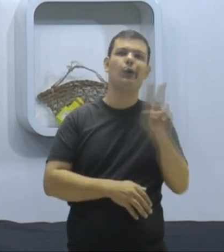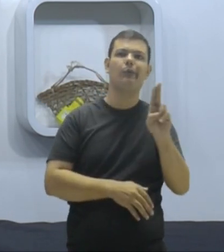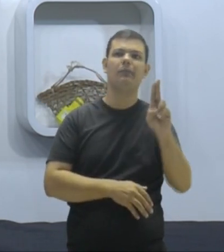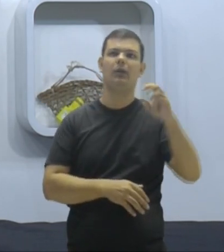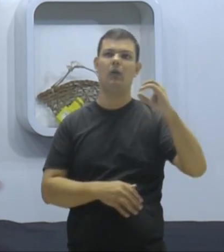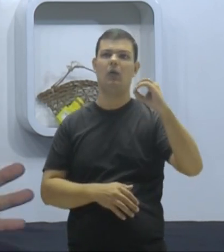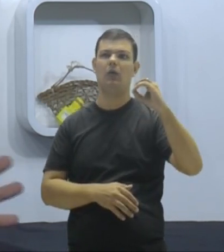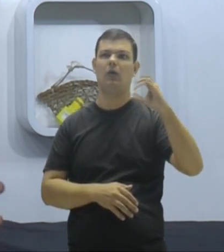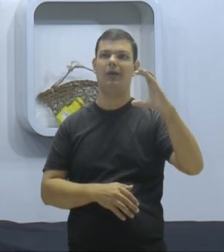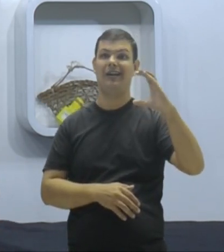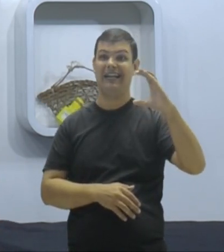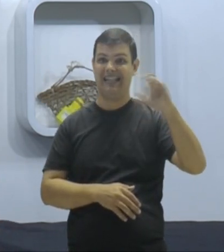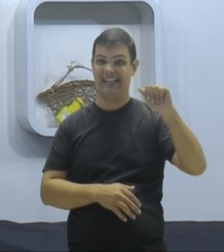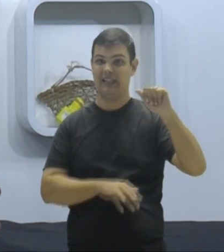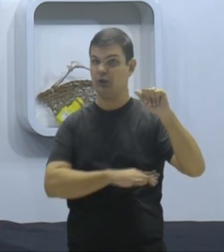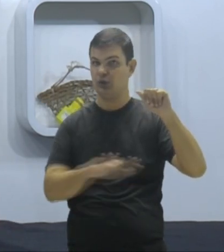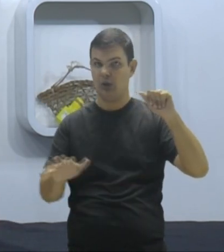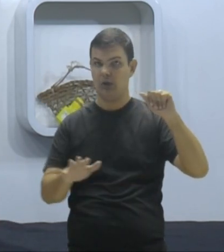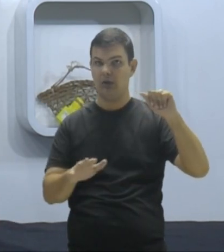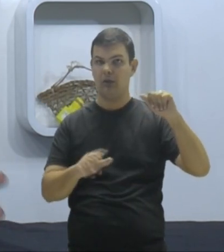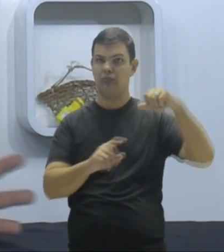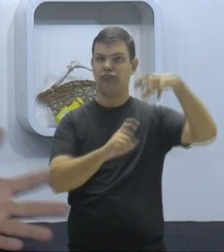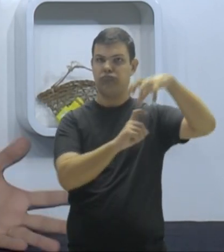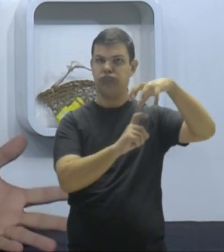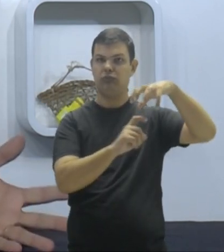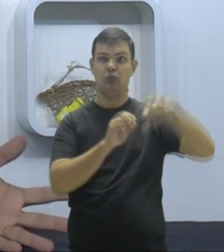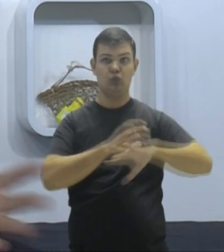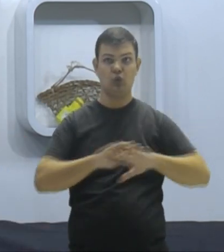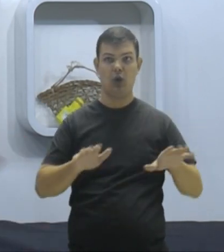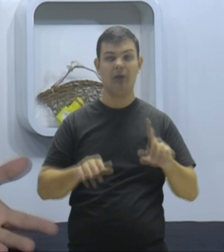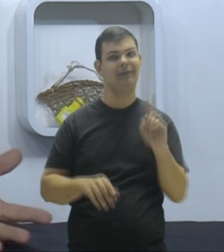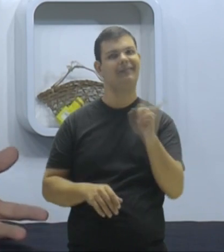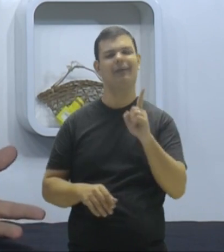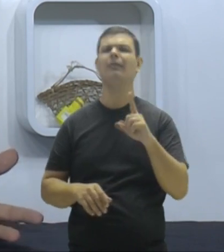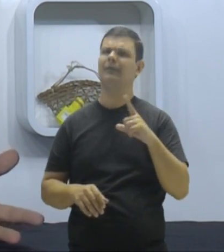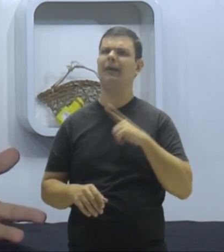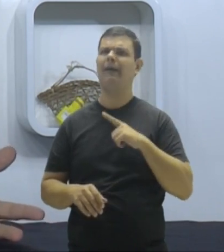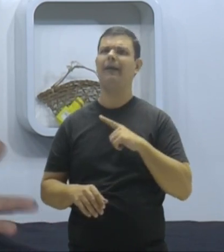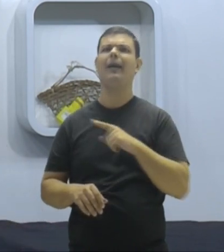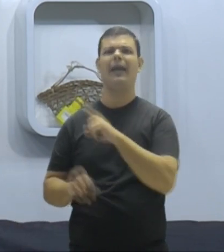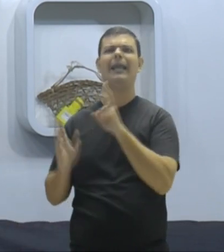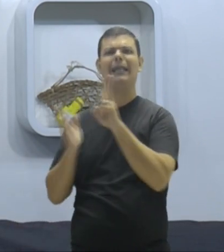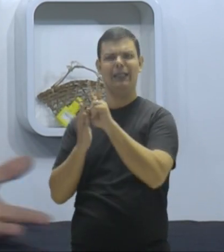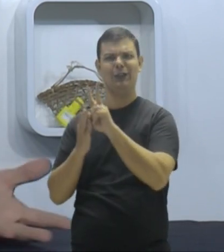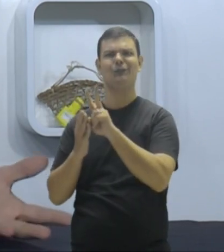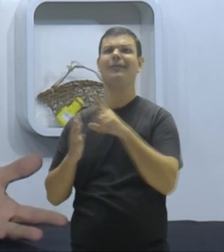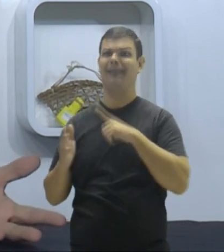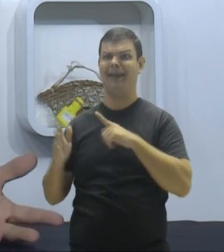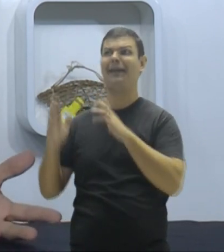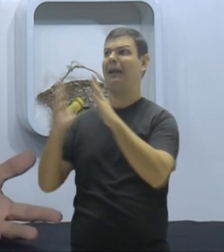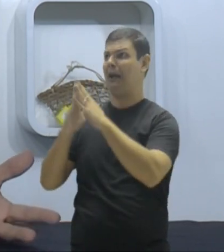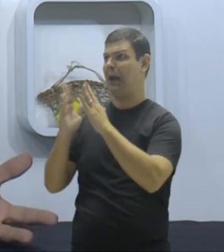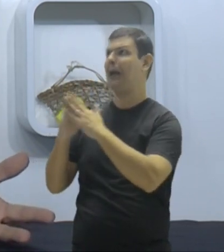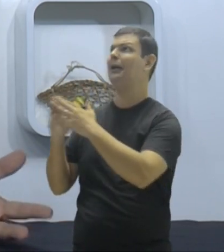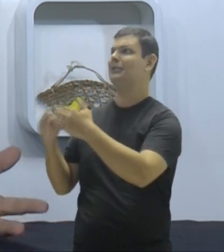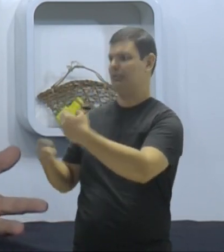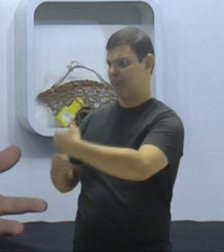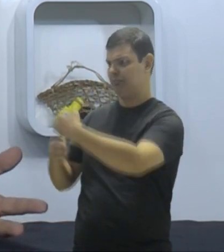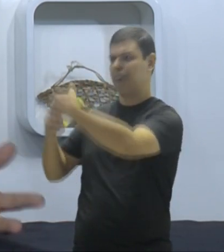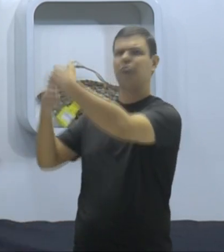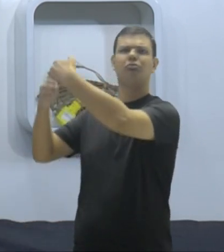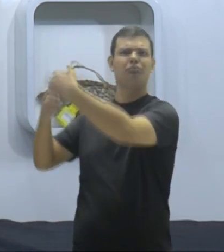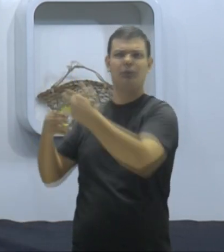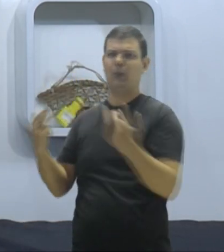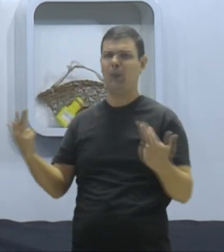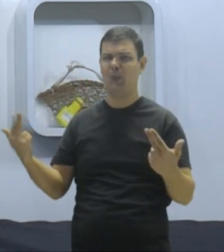oca. Não necessariamente. Hoje, o índio mora numa casa de alvenaria, igual a nossa, inclusive algumas até melhores que a nossa. Só que